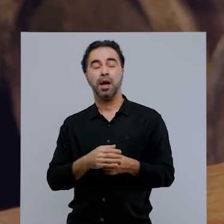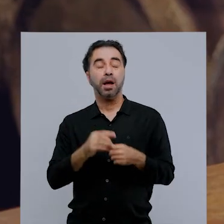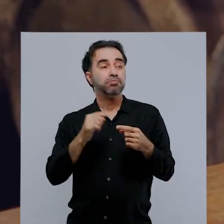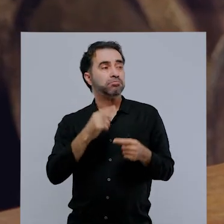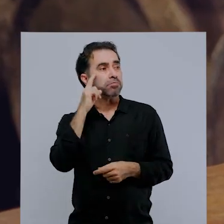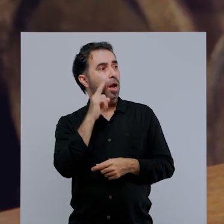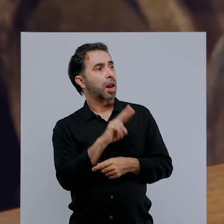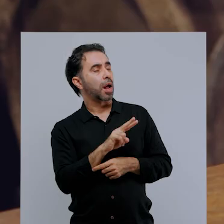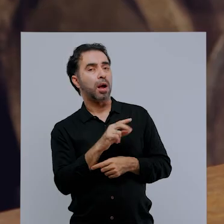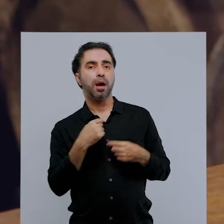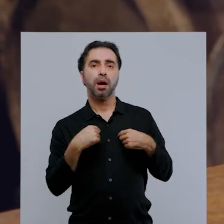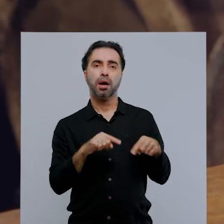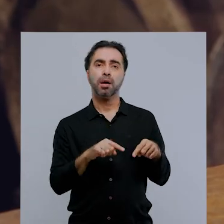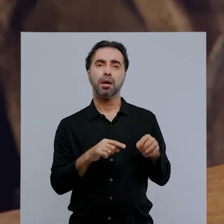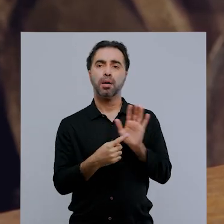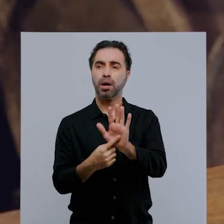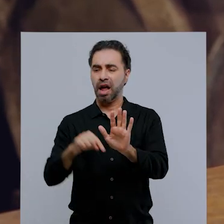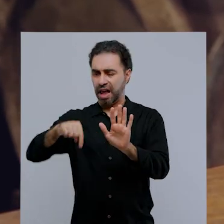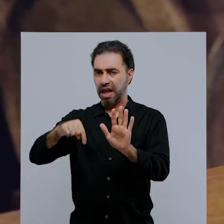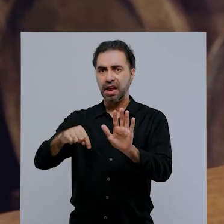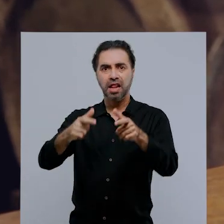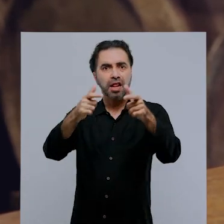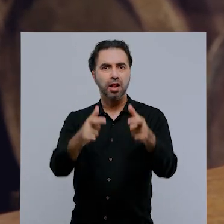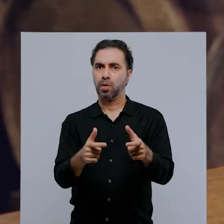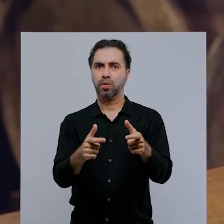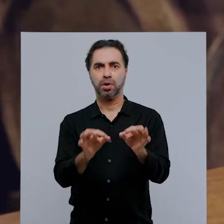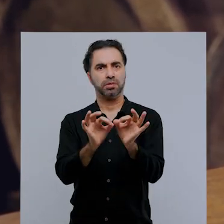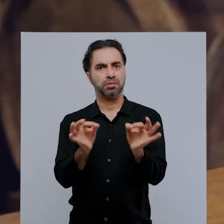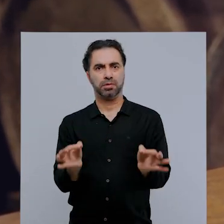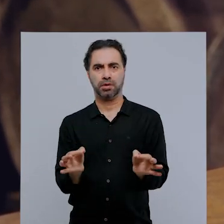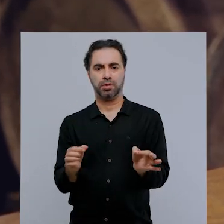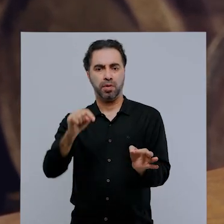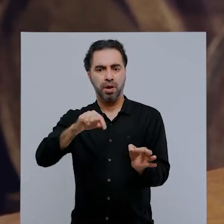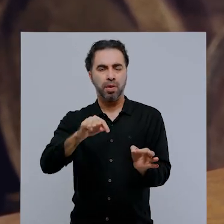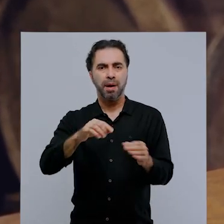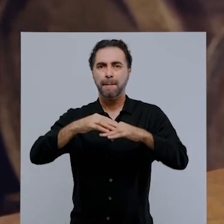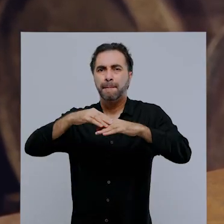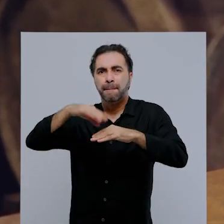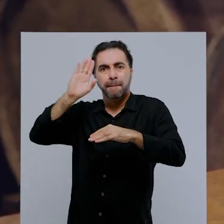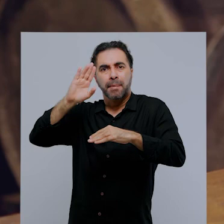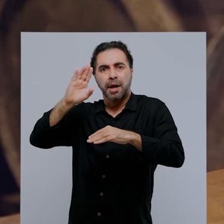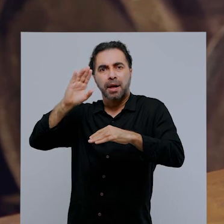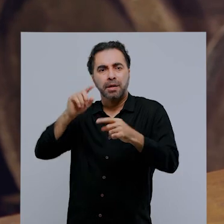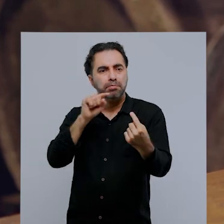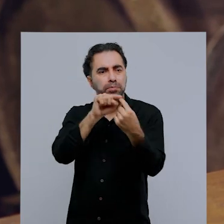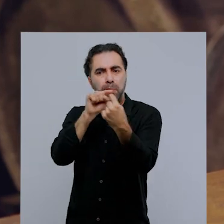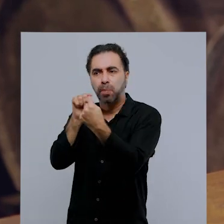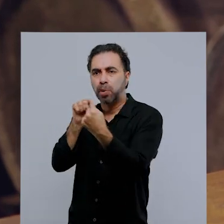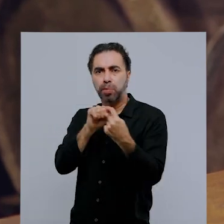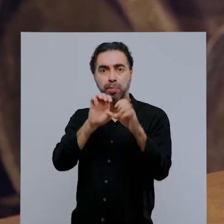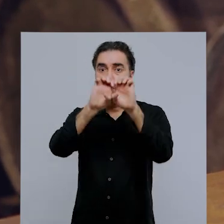isso aí foi quando eu falei para ele, assim, Luiz, aqui é o lugar de ter um engenho. Esse lugar aqui, ele é muito mais, né, condiz muito mais